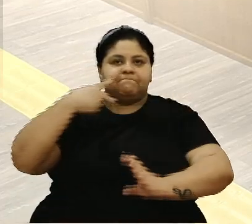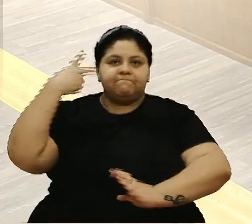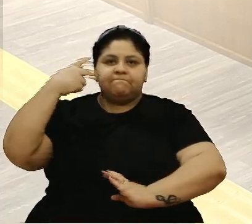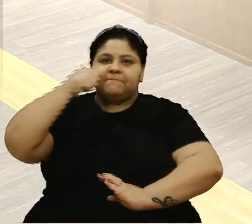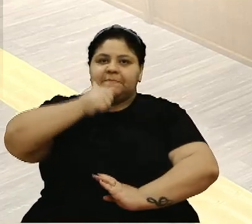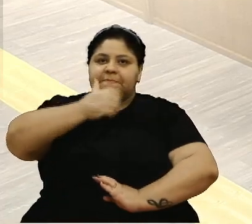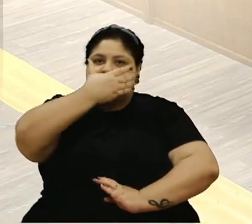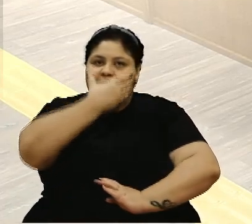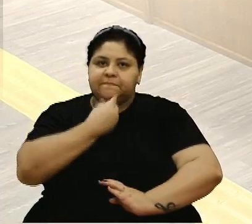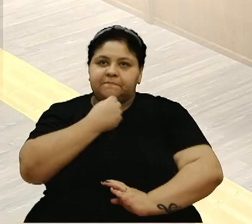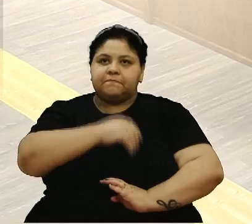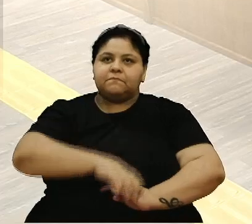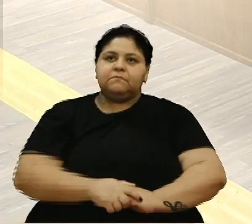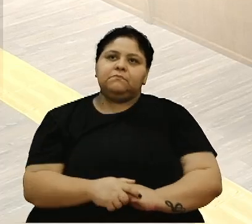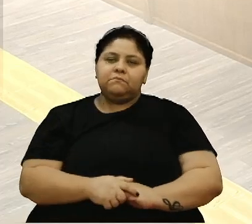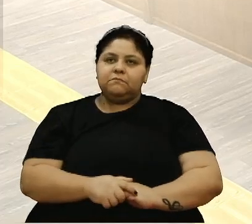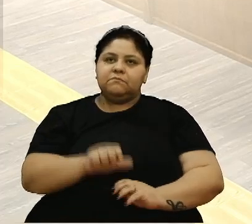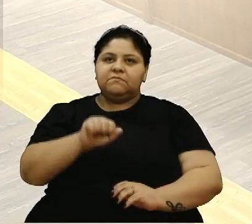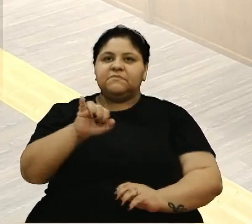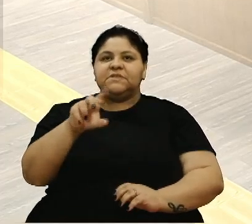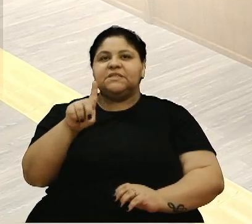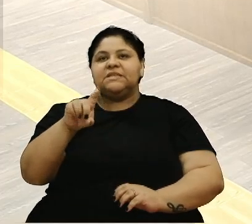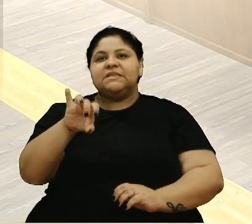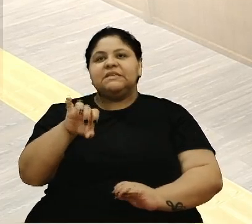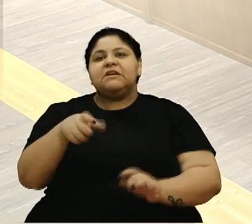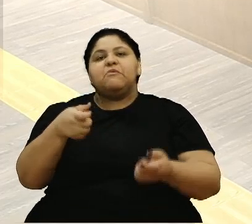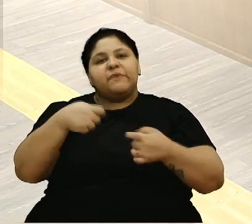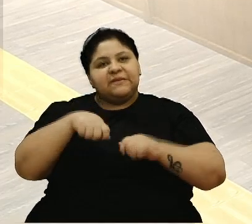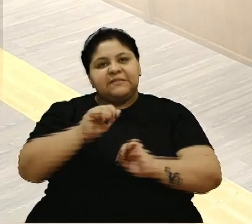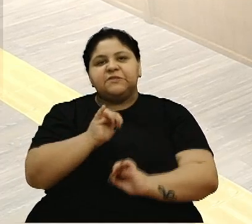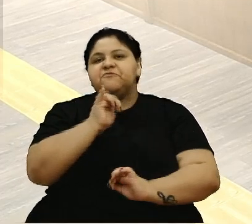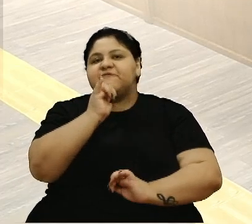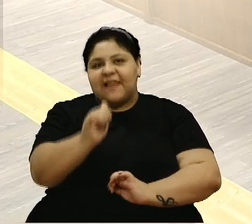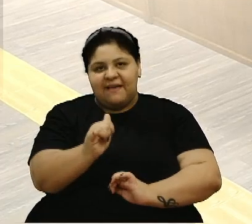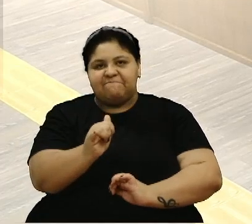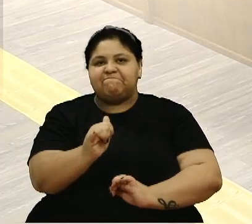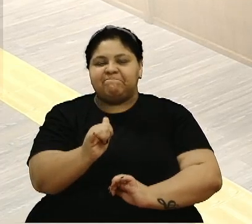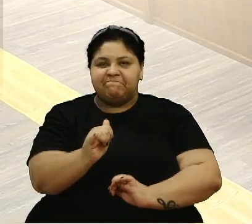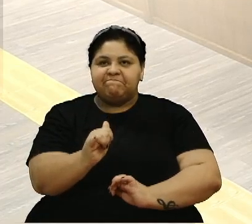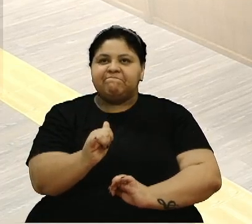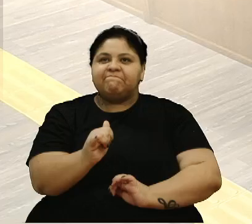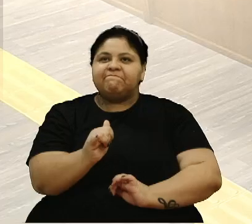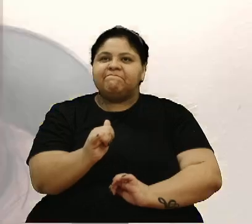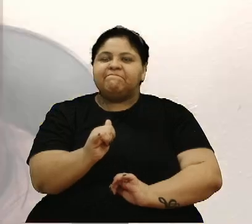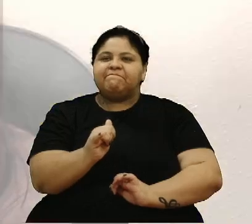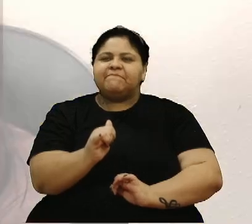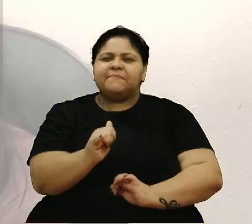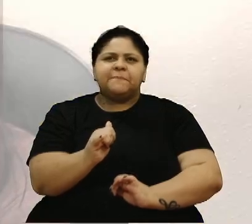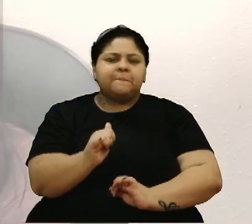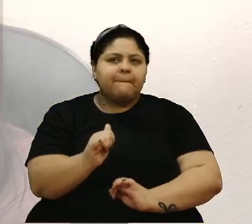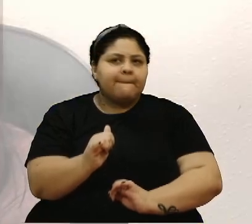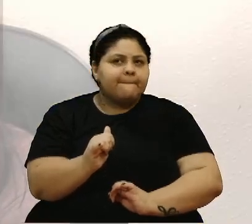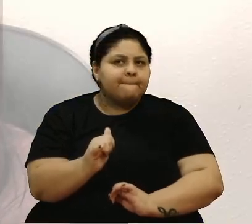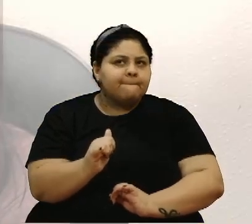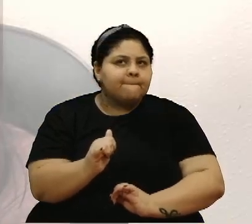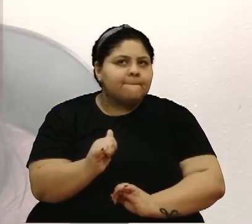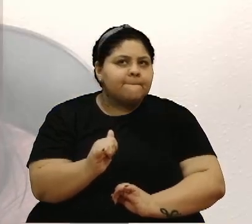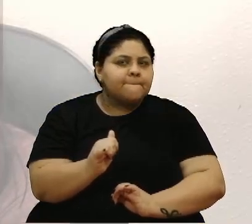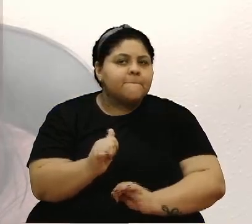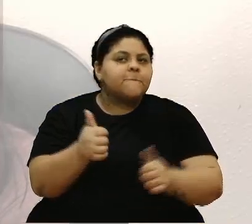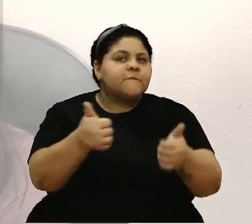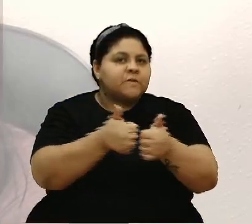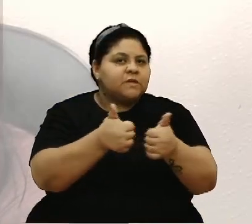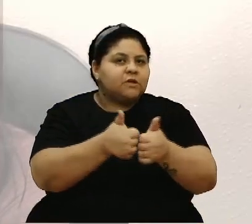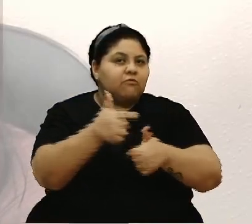vereadores. Cid, não poderia deixar de manifestar aqui pela amizade que eu tenho contigo, que